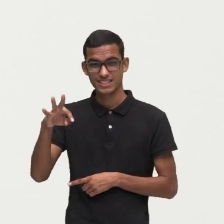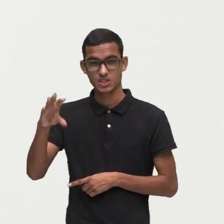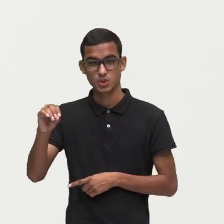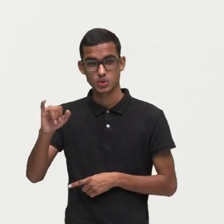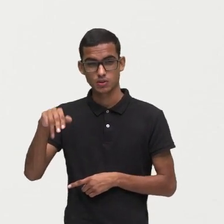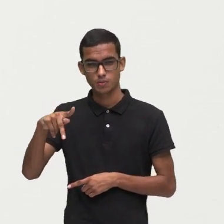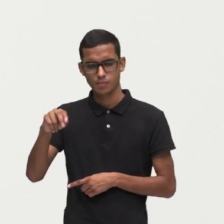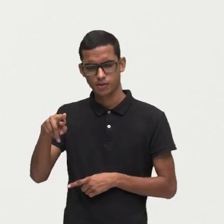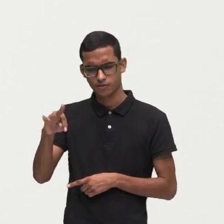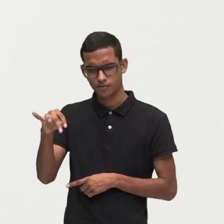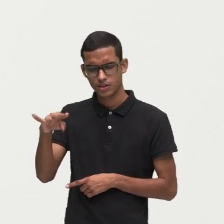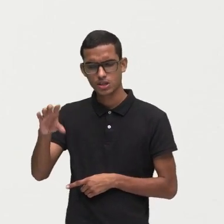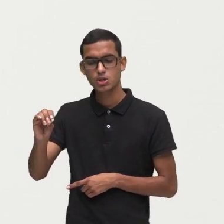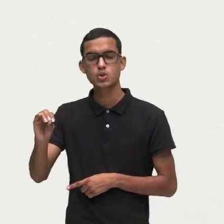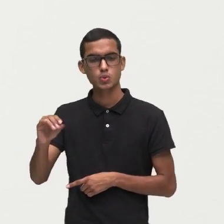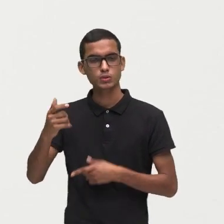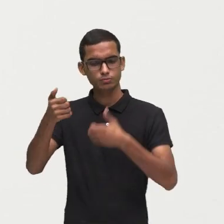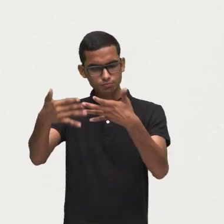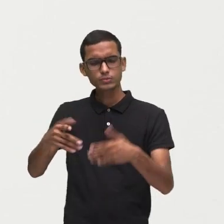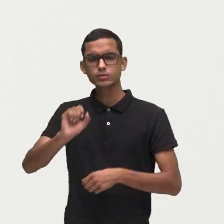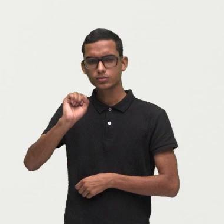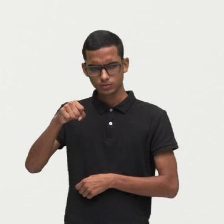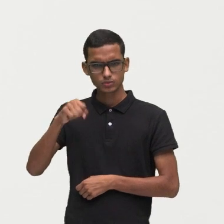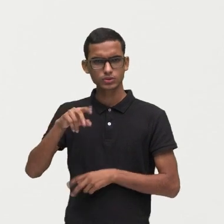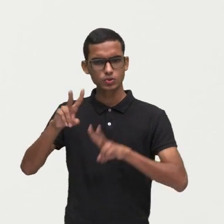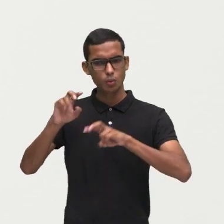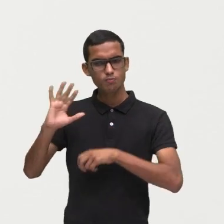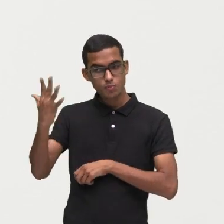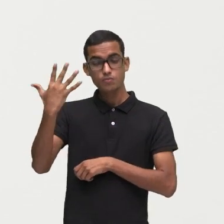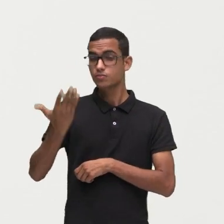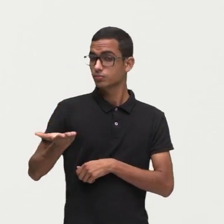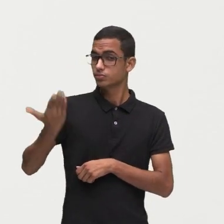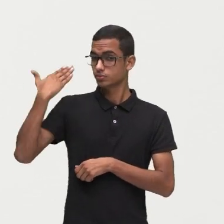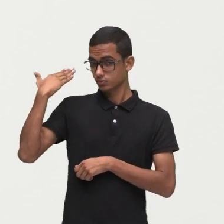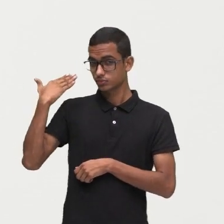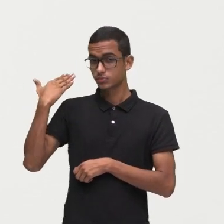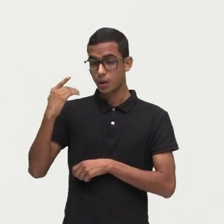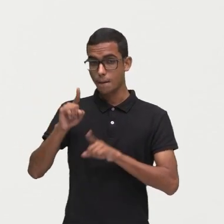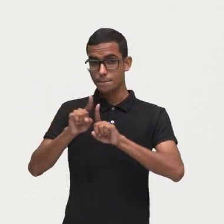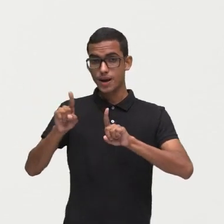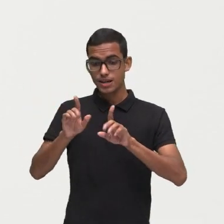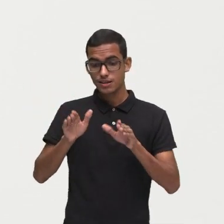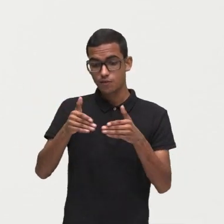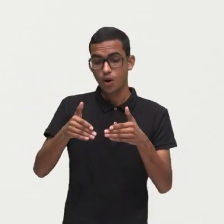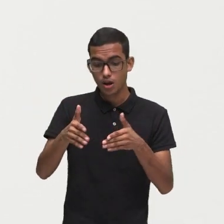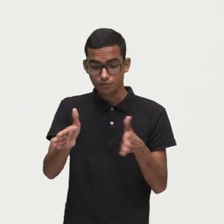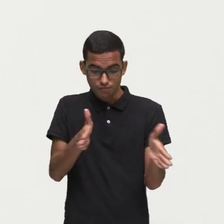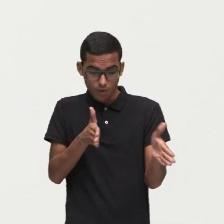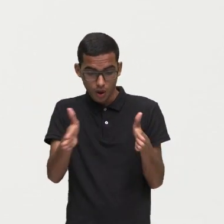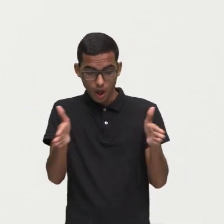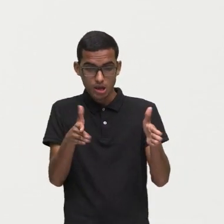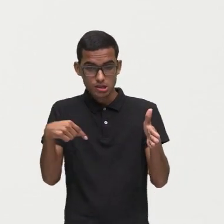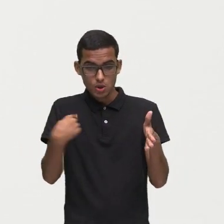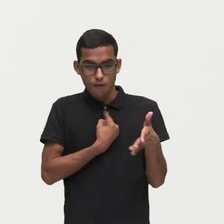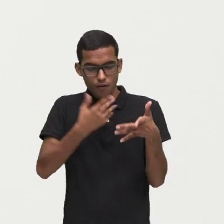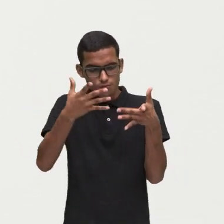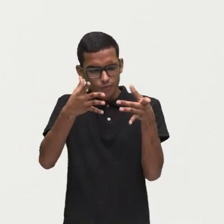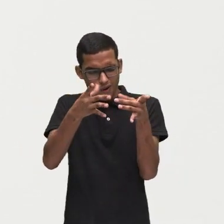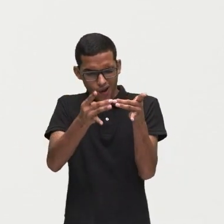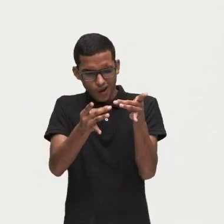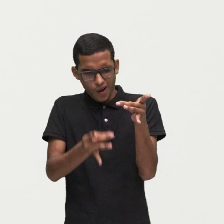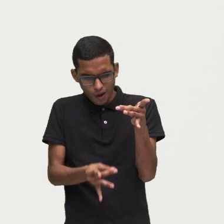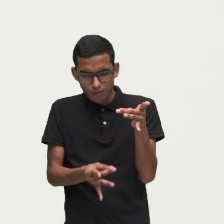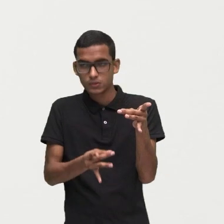sim sobre uma ação no passado, mas é uma ação de um determinado período onde a gente vai descrever uma